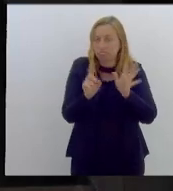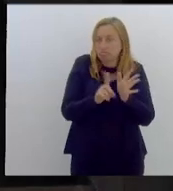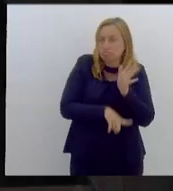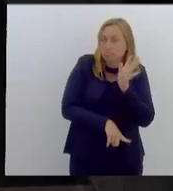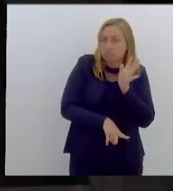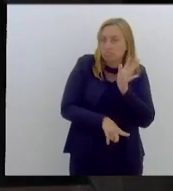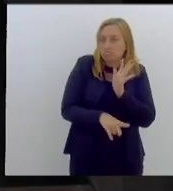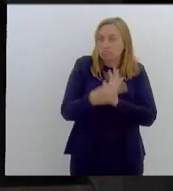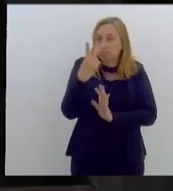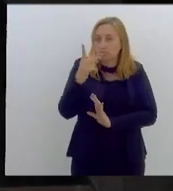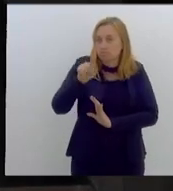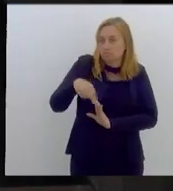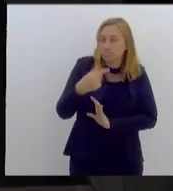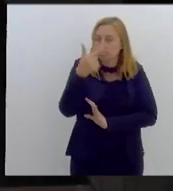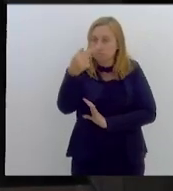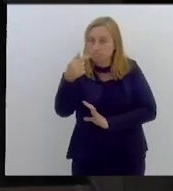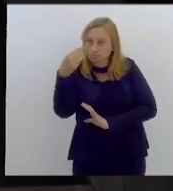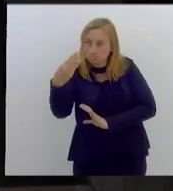menos